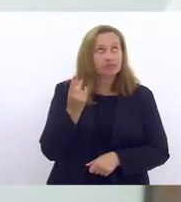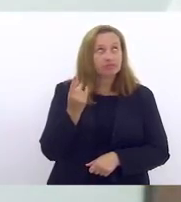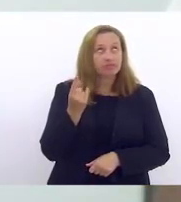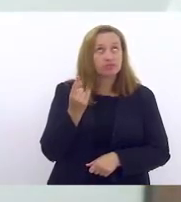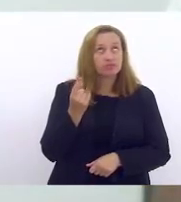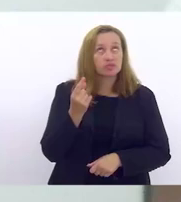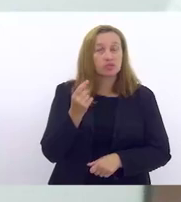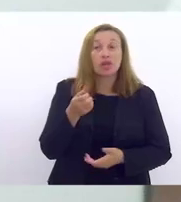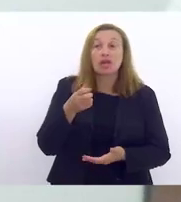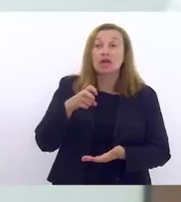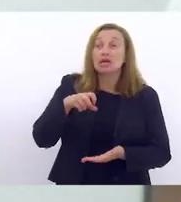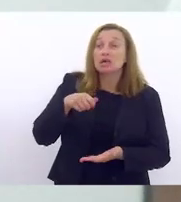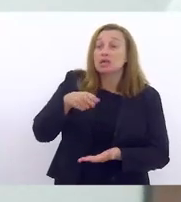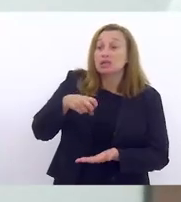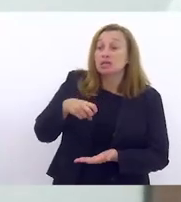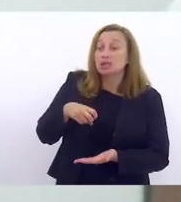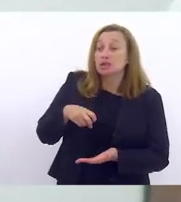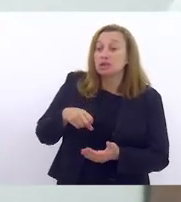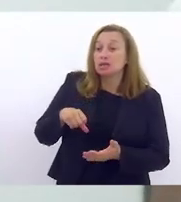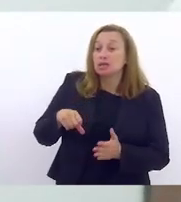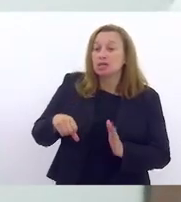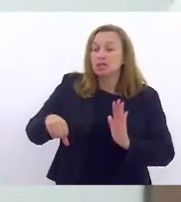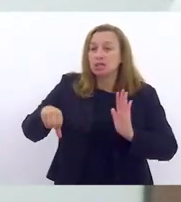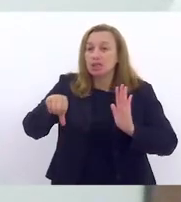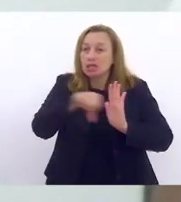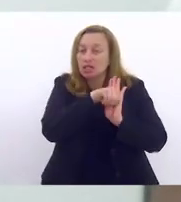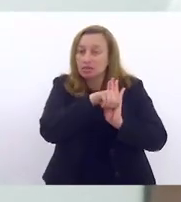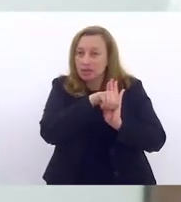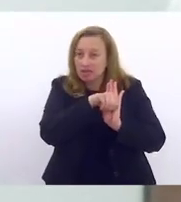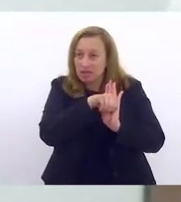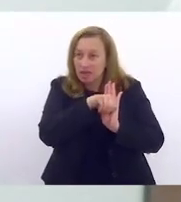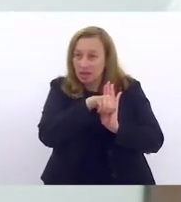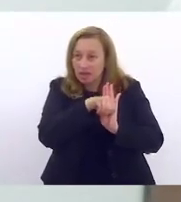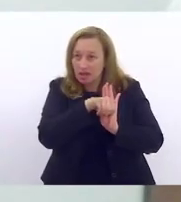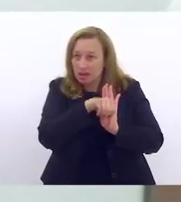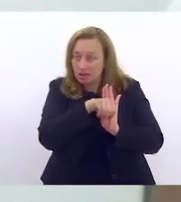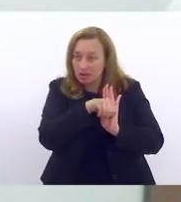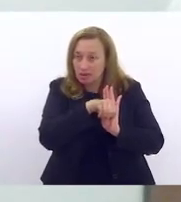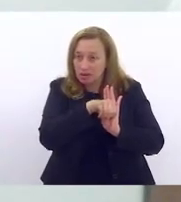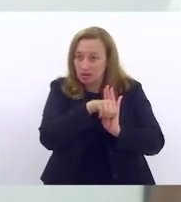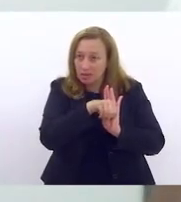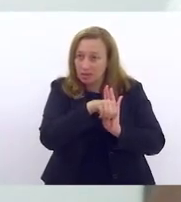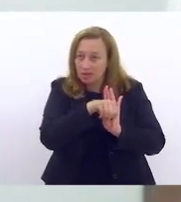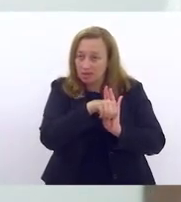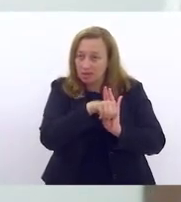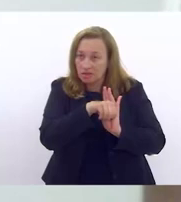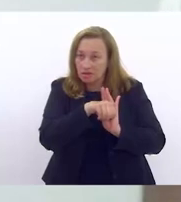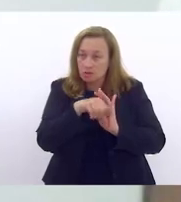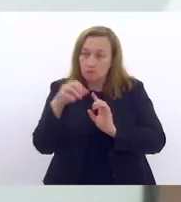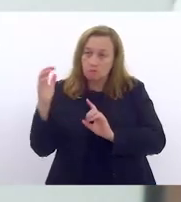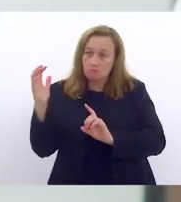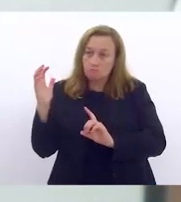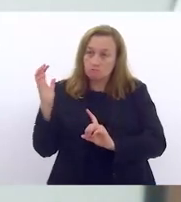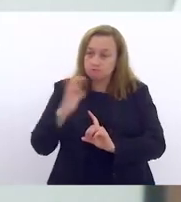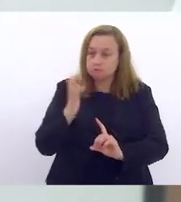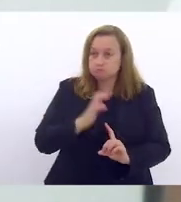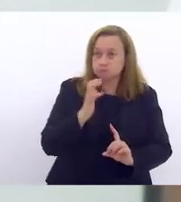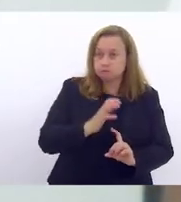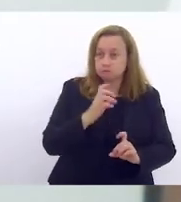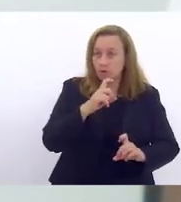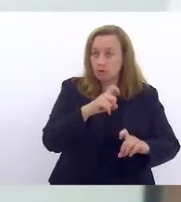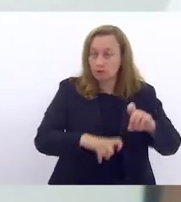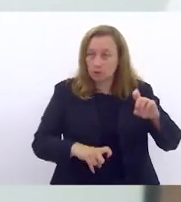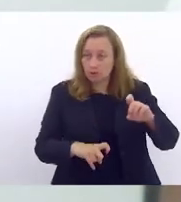Penalizava a chantagem sexual patronal. Né? A chantagem sexual patronal. Eu até, na época,